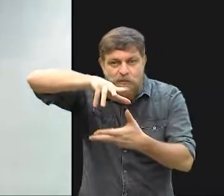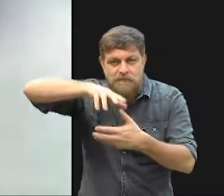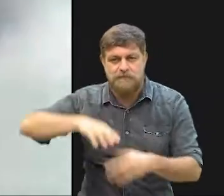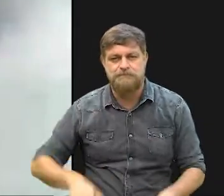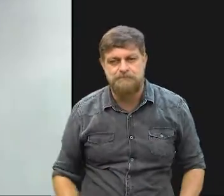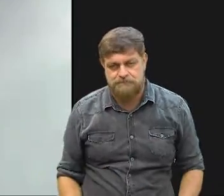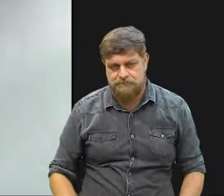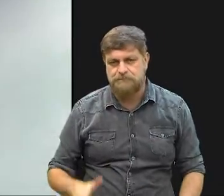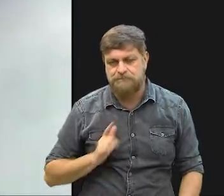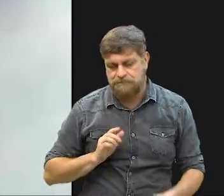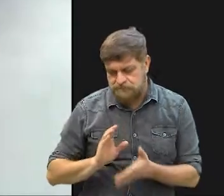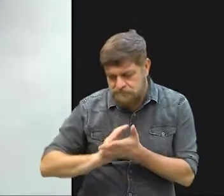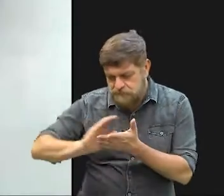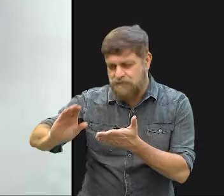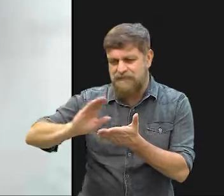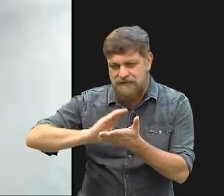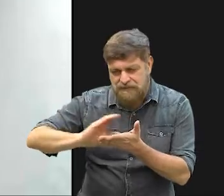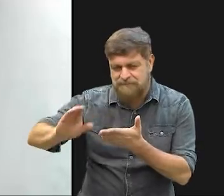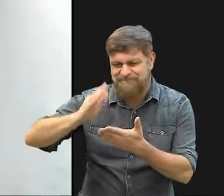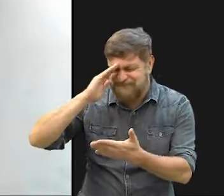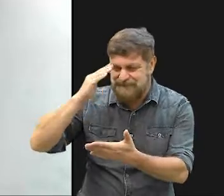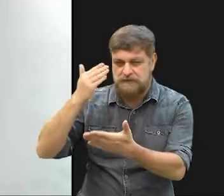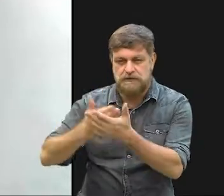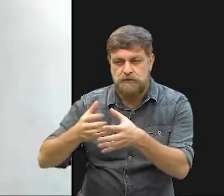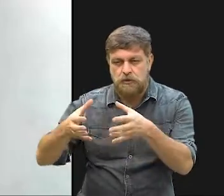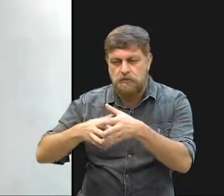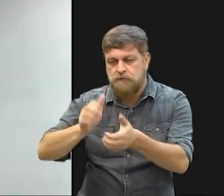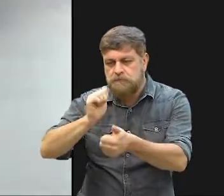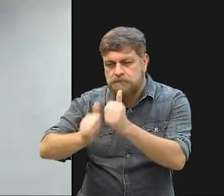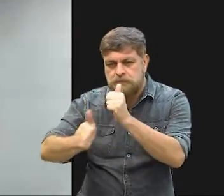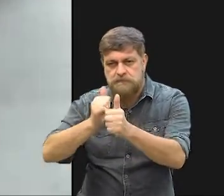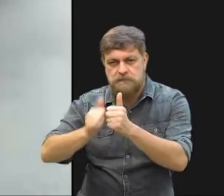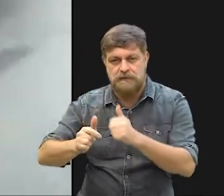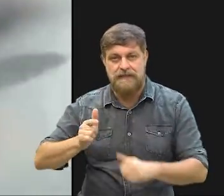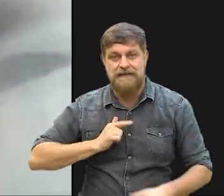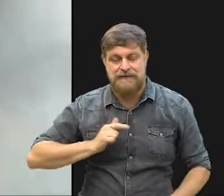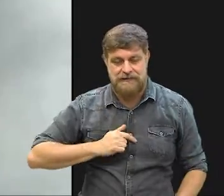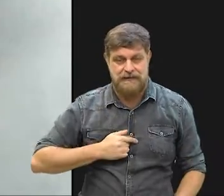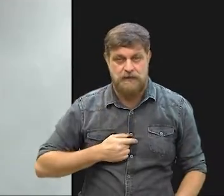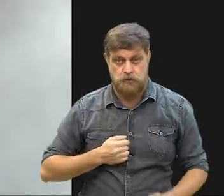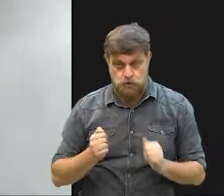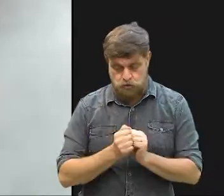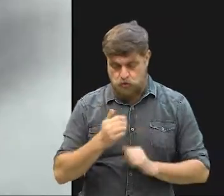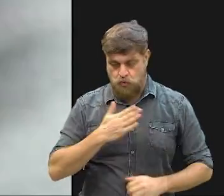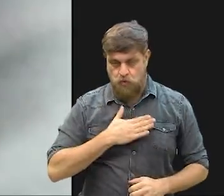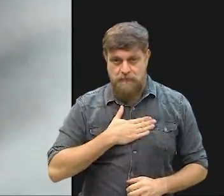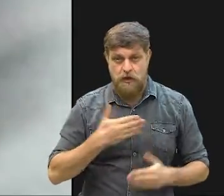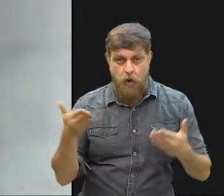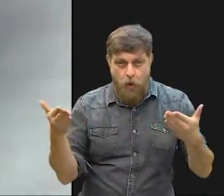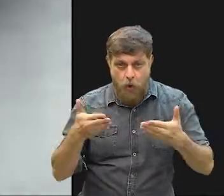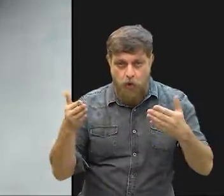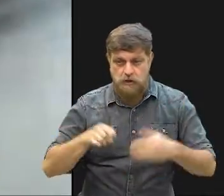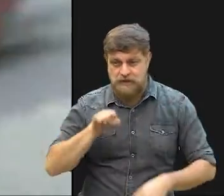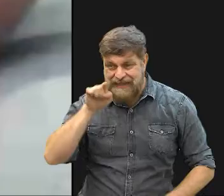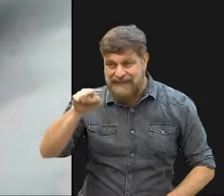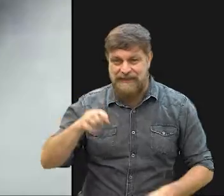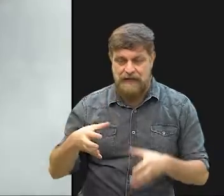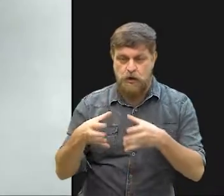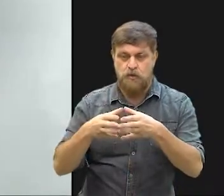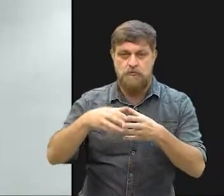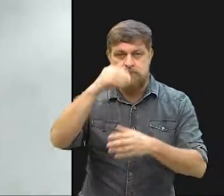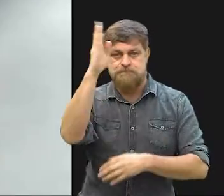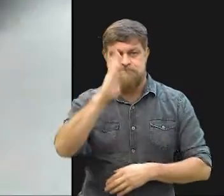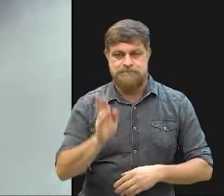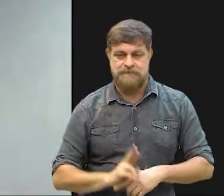Sim. É o que mais investe. É a equipe que mais investe. Aqui tem a melhor formação. Eu tenho atletas que jogaram comigo, que hoje são titulares na